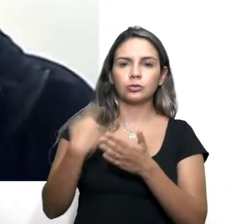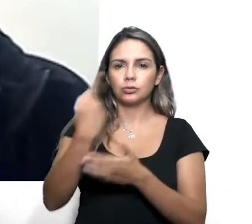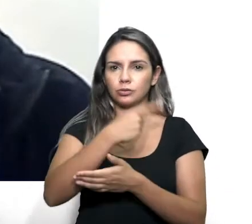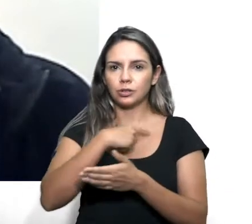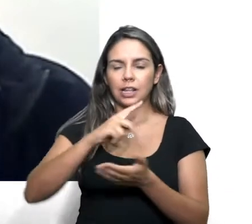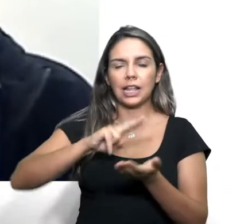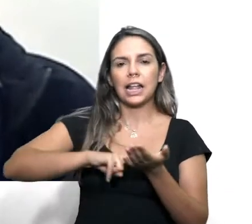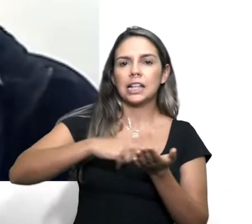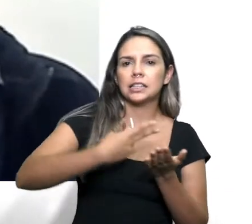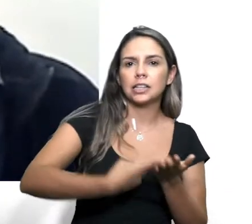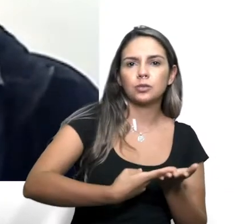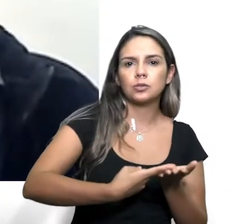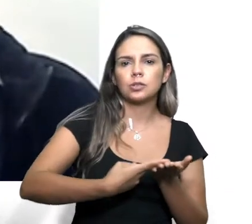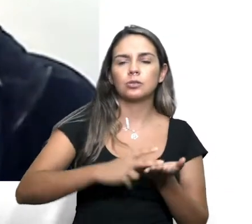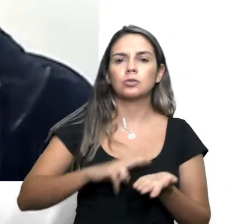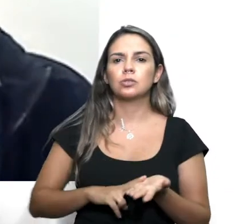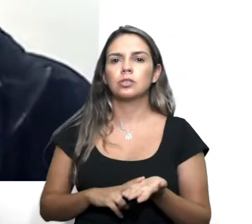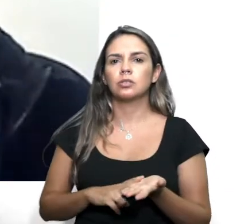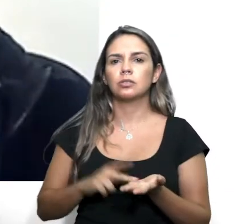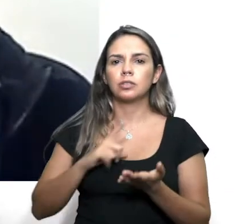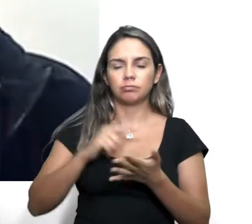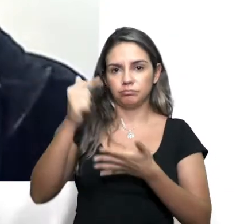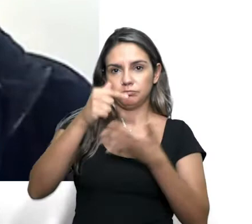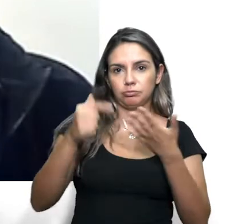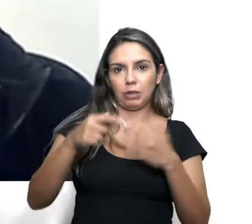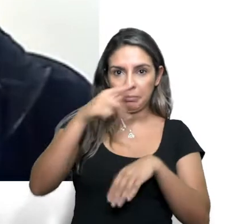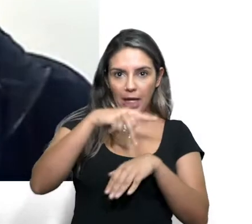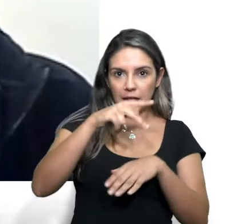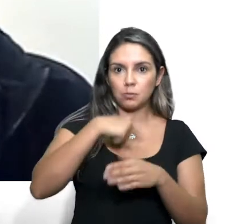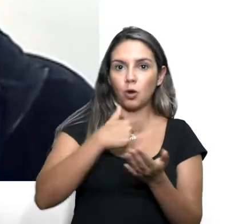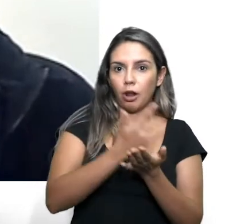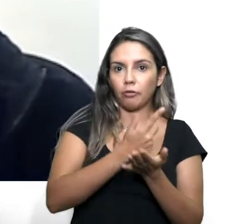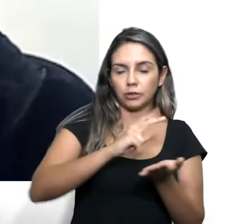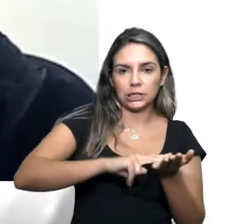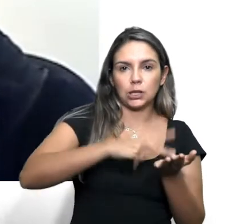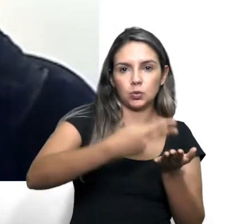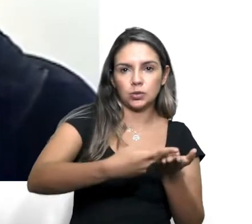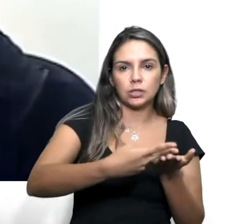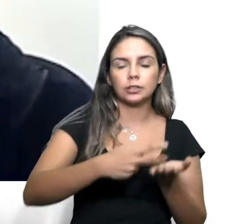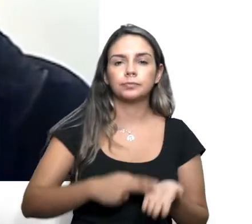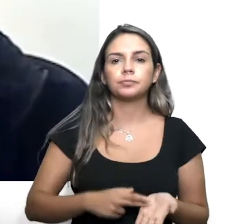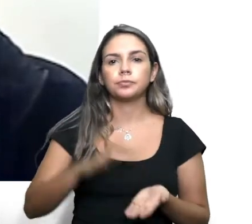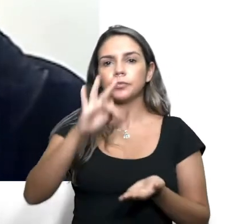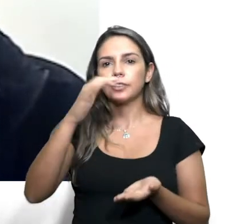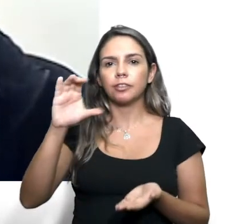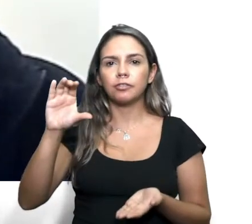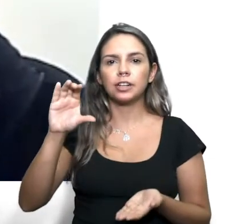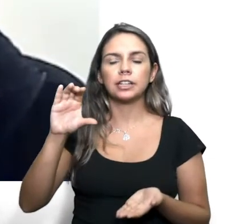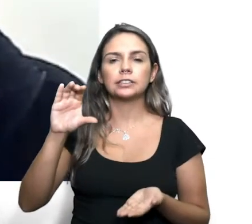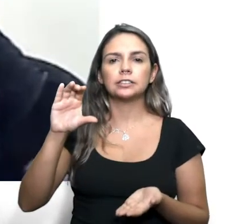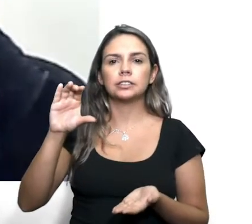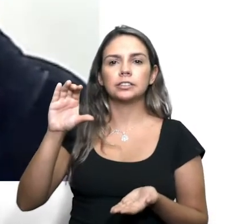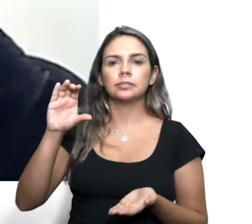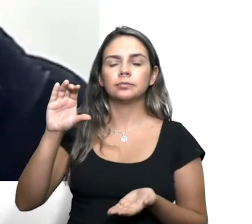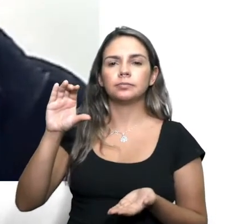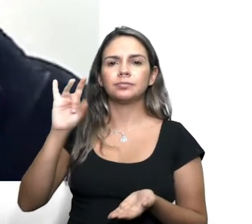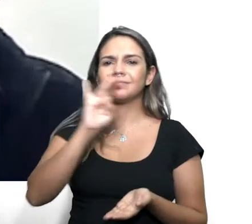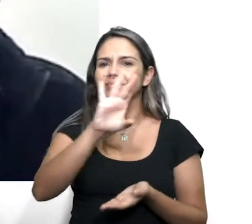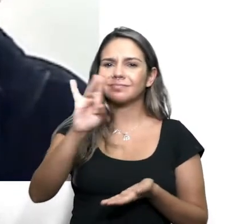países. E quer dizer, França, mas em cada país é um pouco diferente. Por exemplo, de repente no